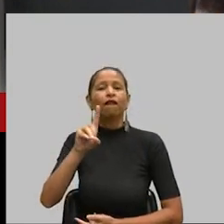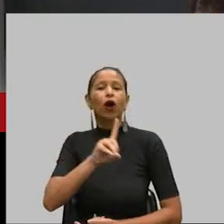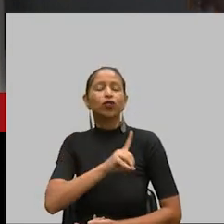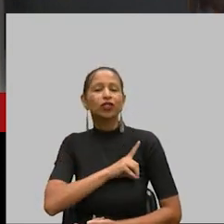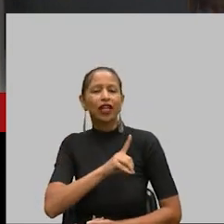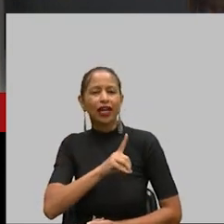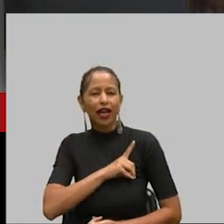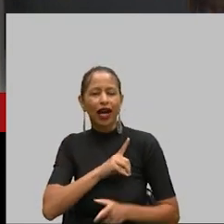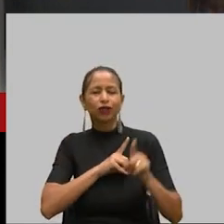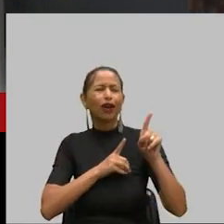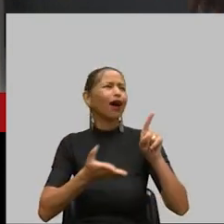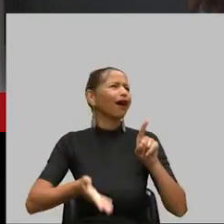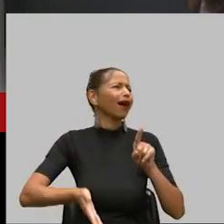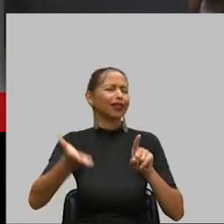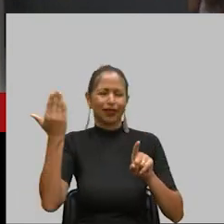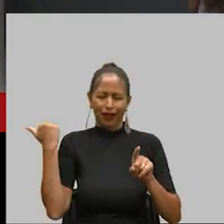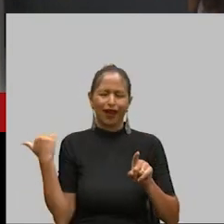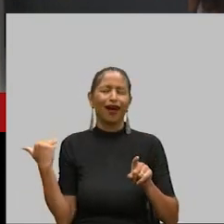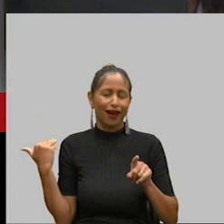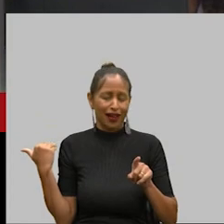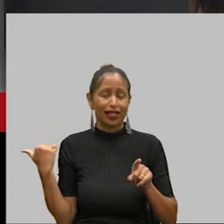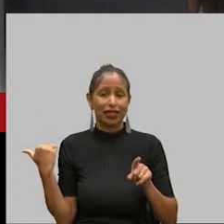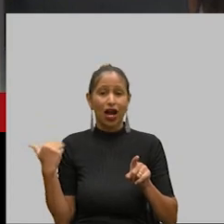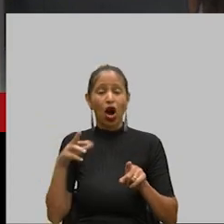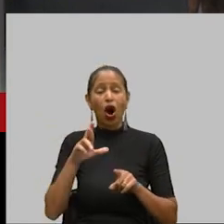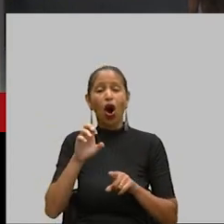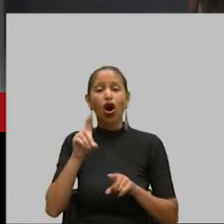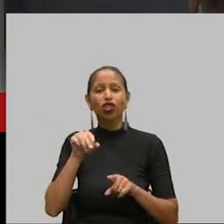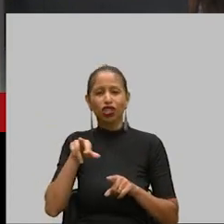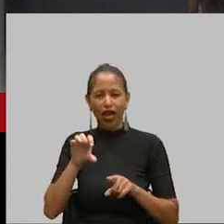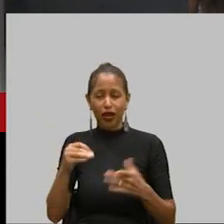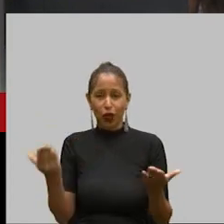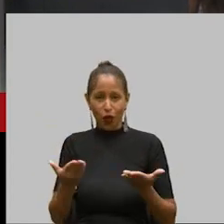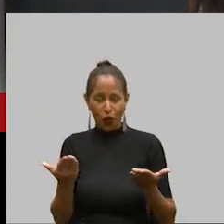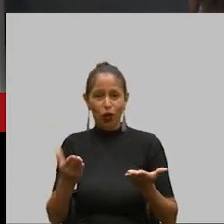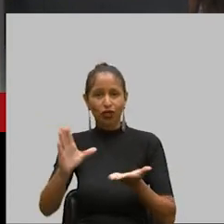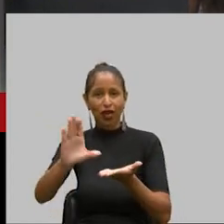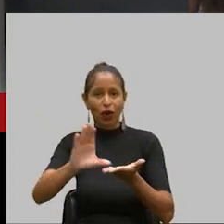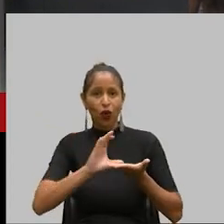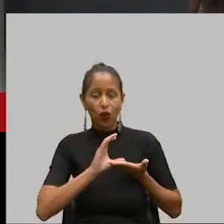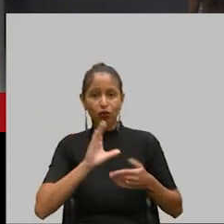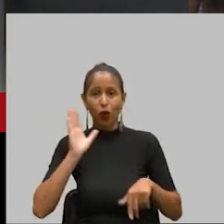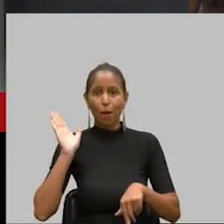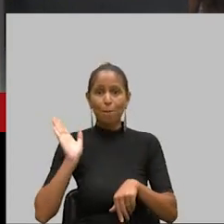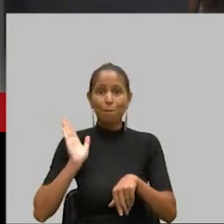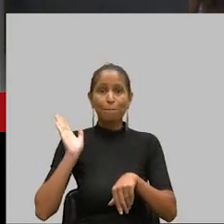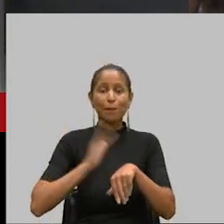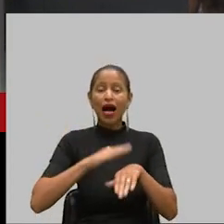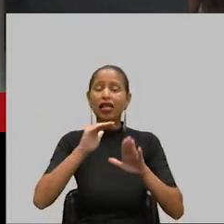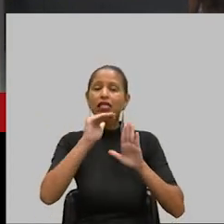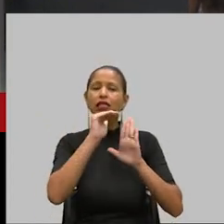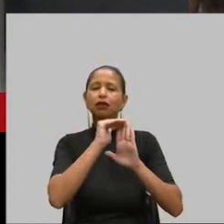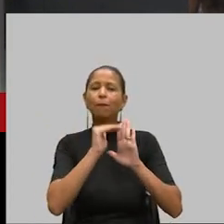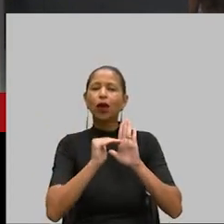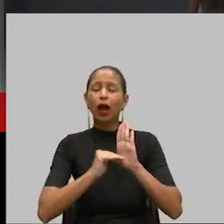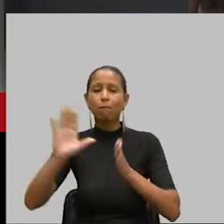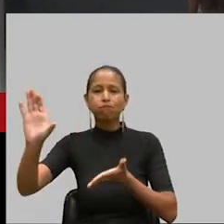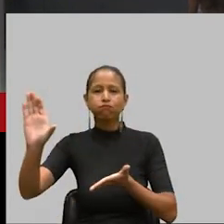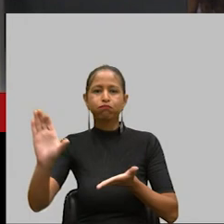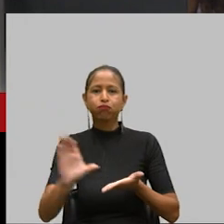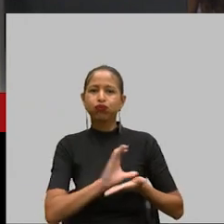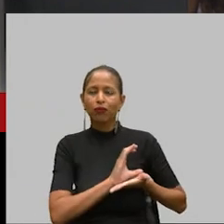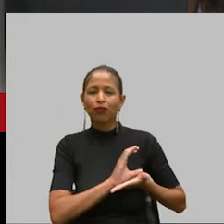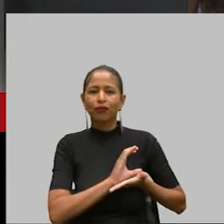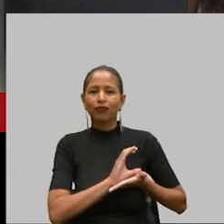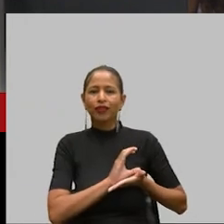MDA lá atrás né então Rogério hoje um recurso que tem mais melhor um programa que tem mais mais recurso é